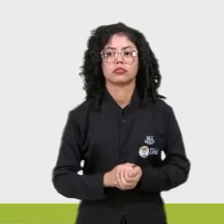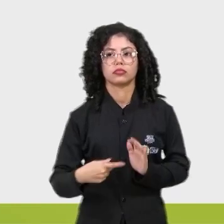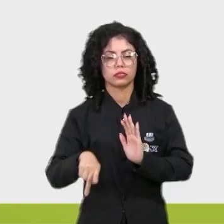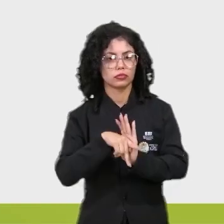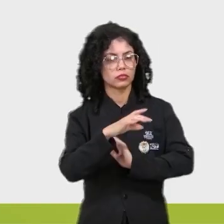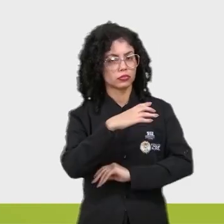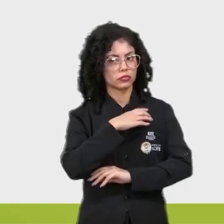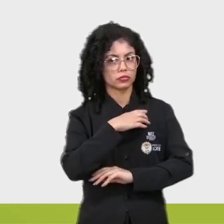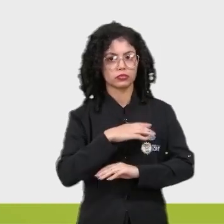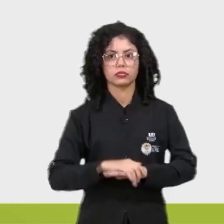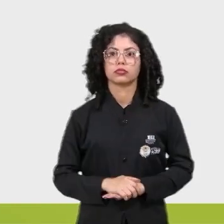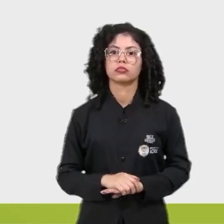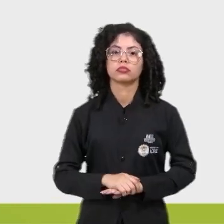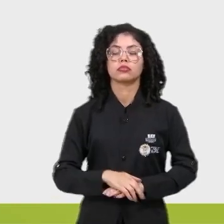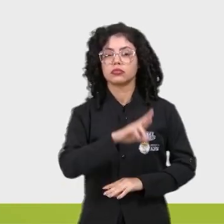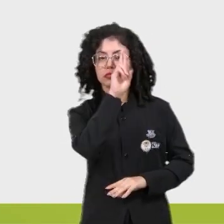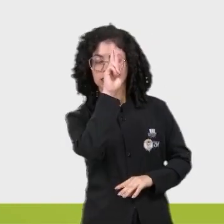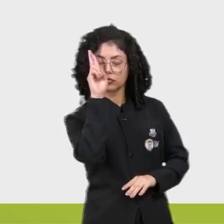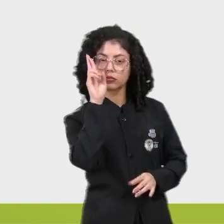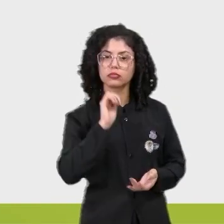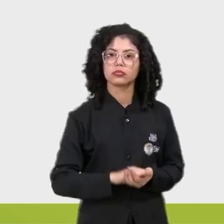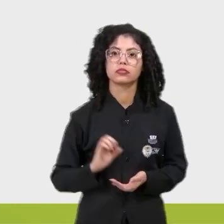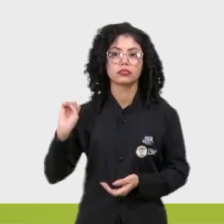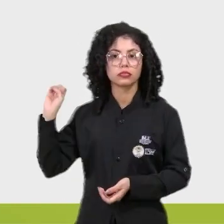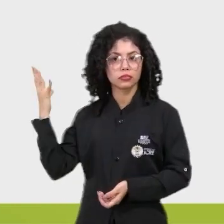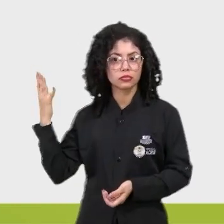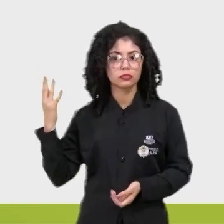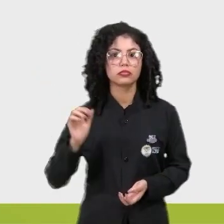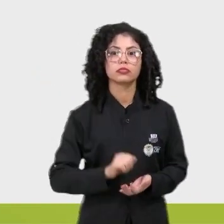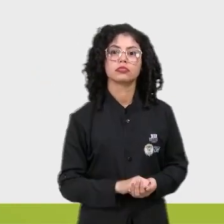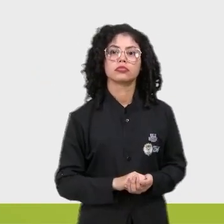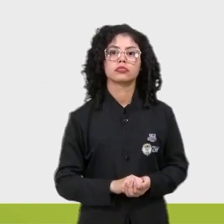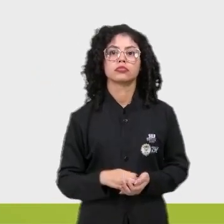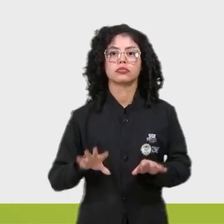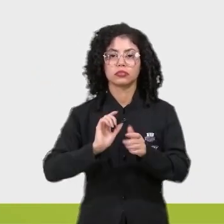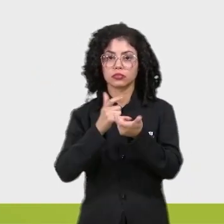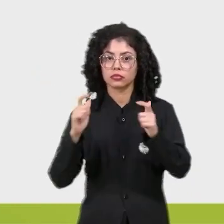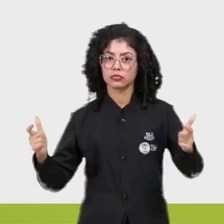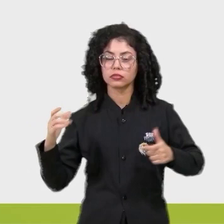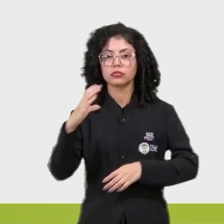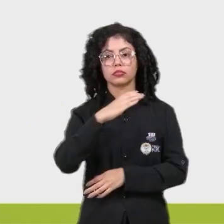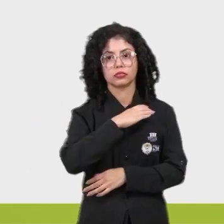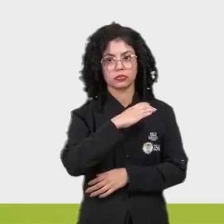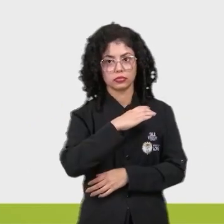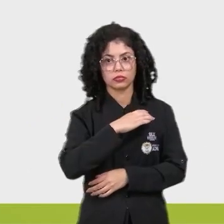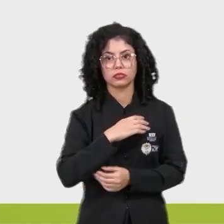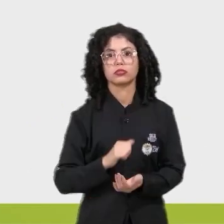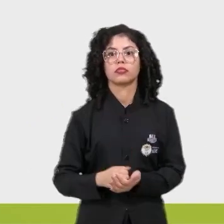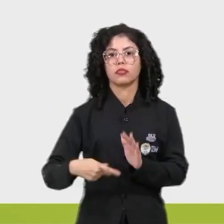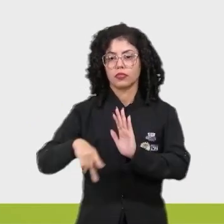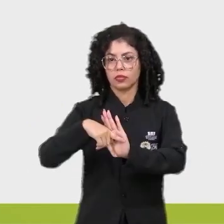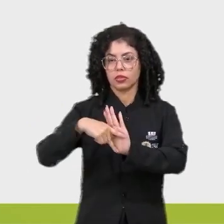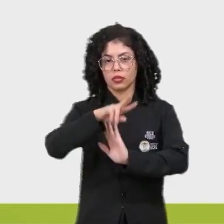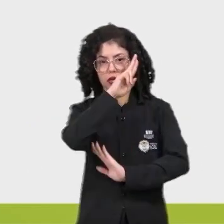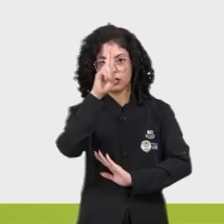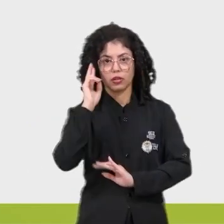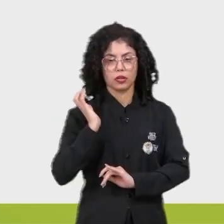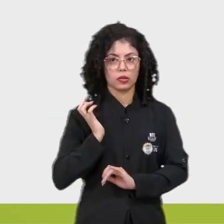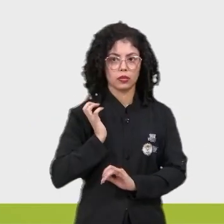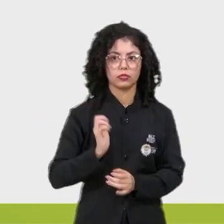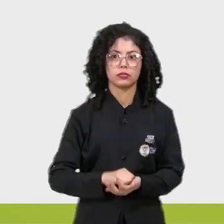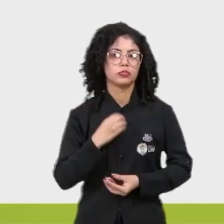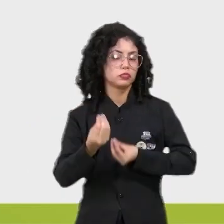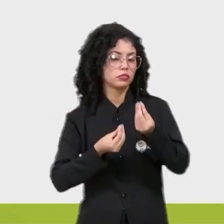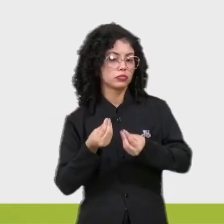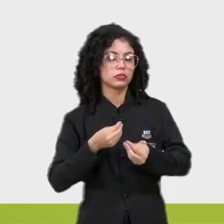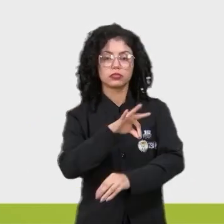dessas cidades. Então, cidades históricas correspondem a núcleos urbanos que carregam um acervo histórico rico, tá? Tanto